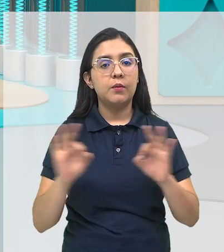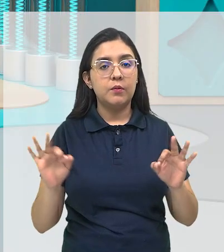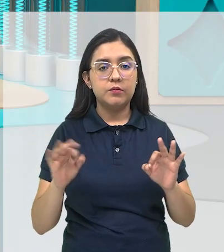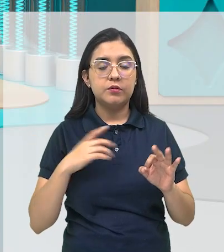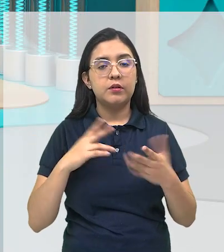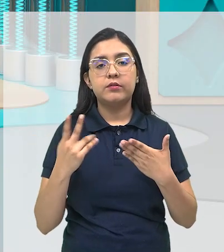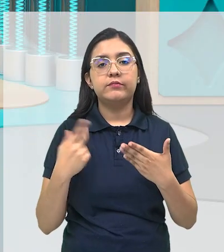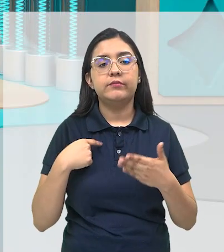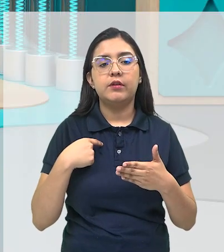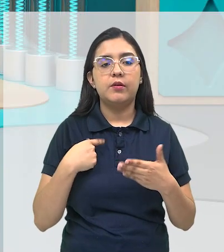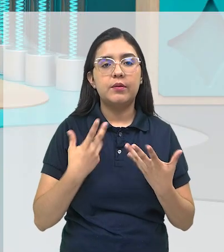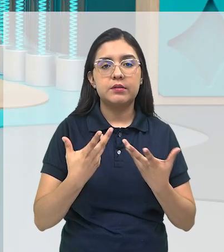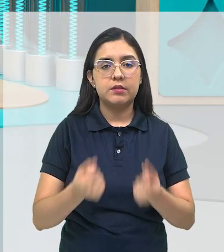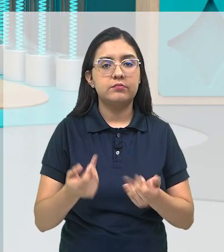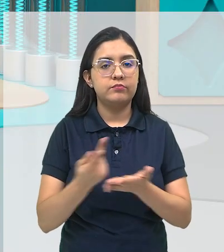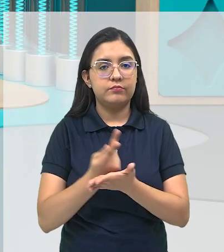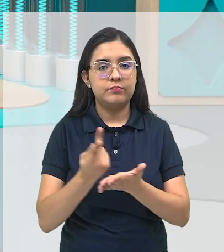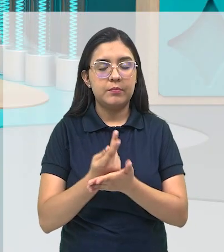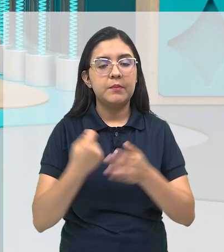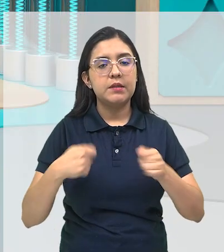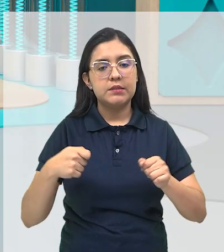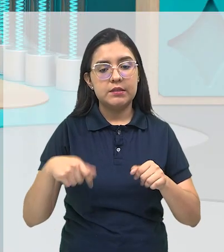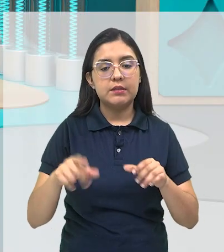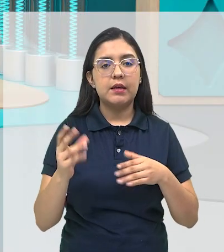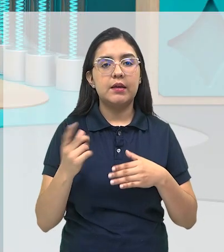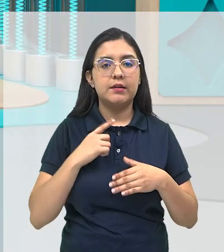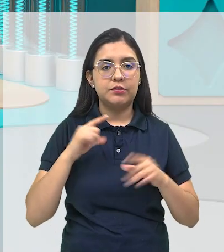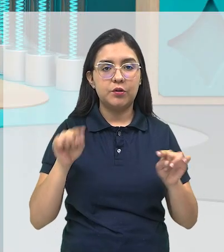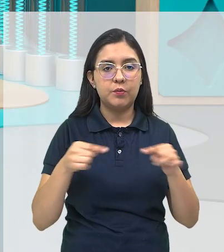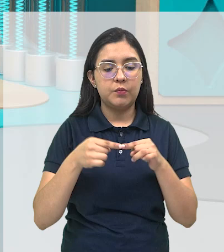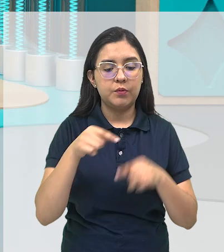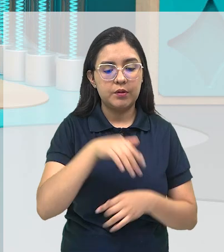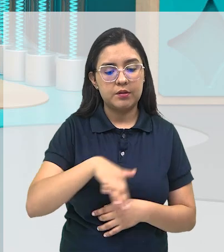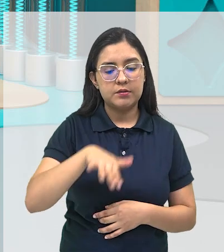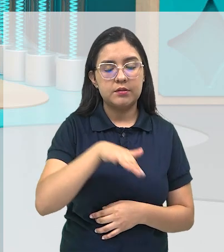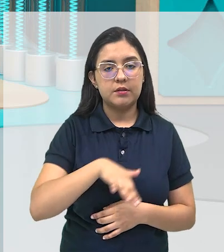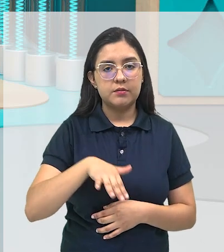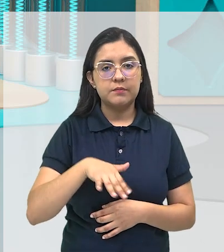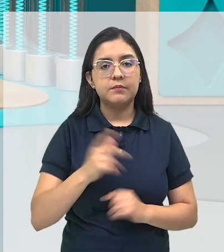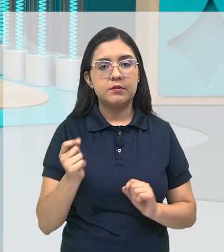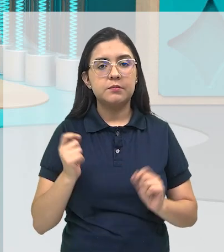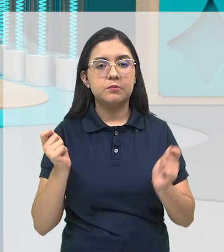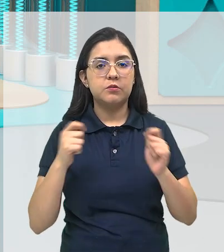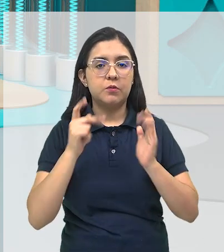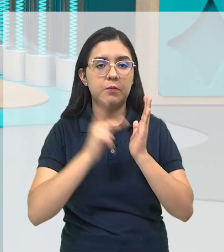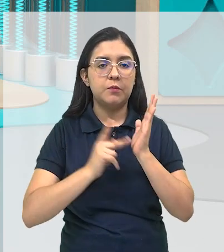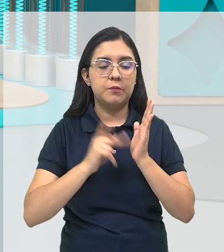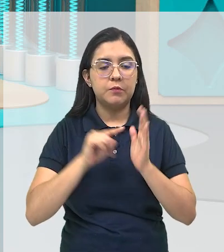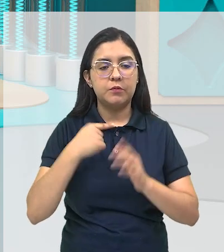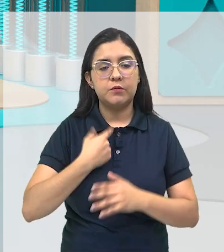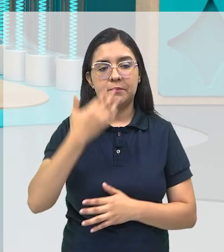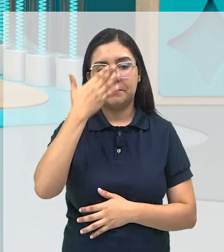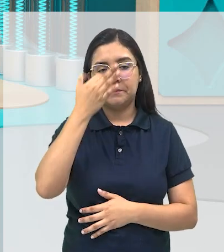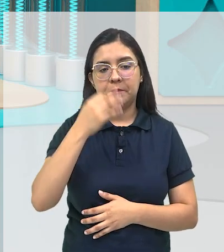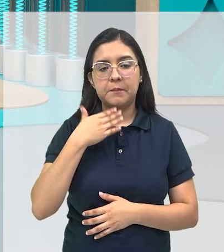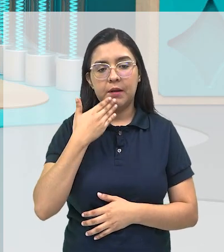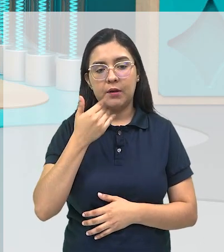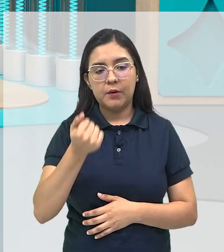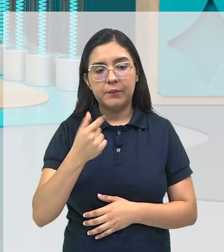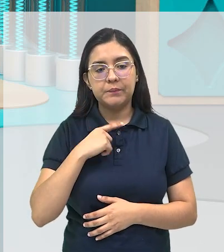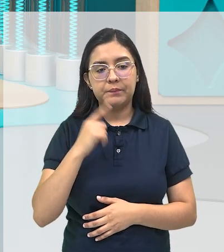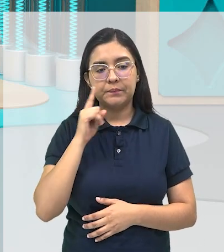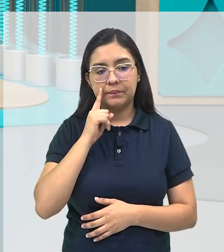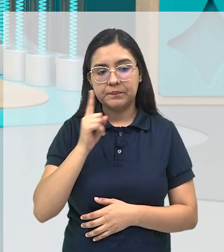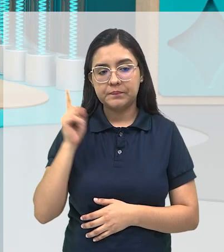é invalidado, ou seja, ele precisa estar dentro dessa zona para conseguir converter o ponto. Para a gente ter um visual melhor desse campo,